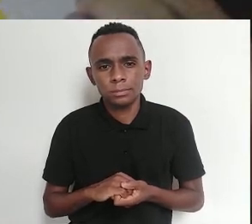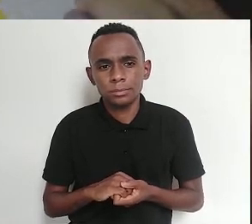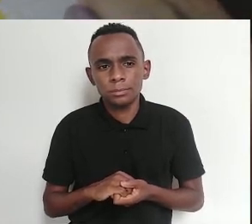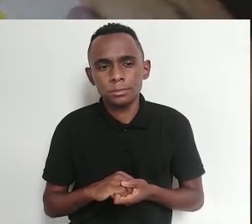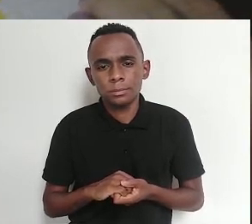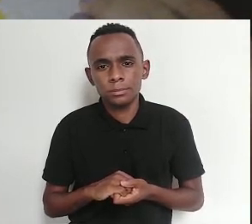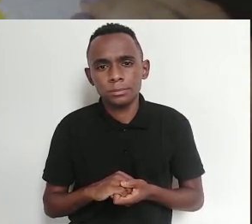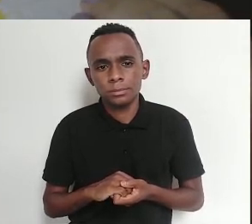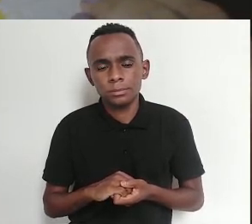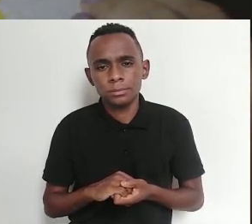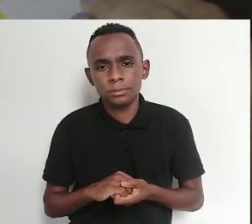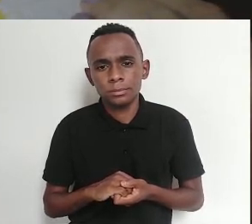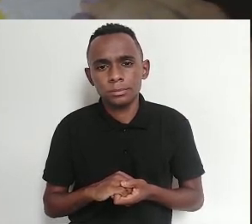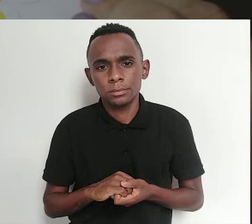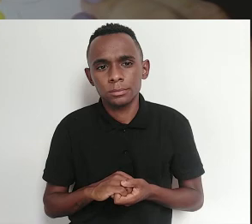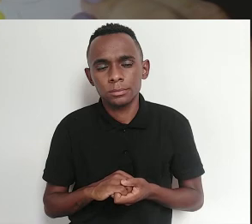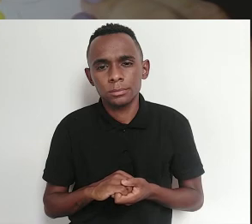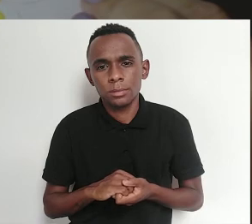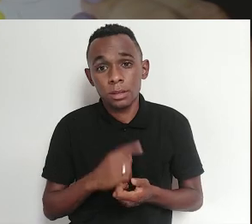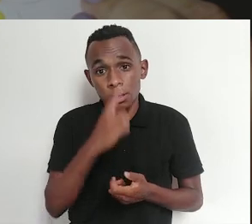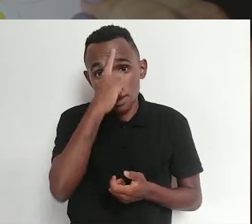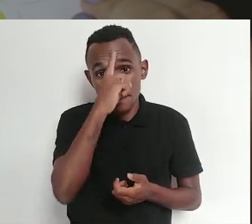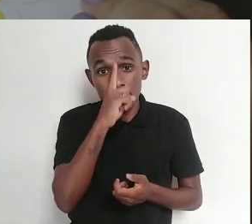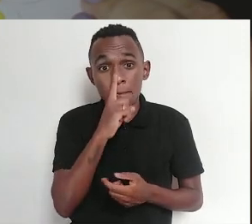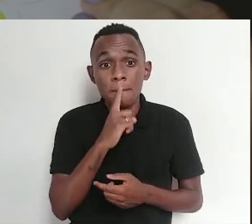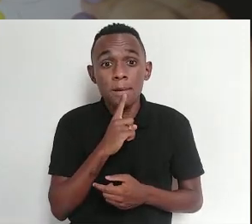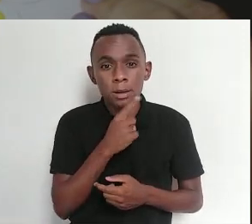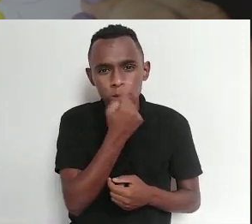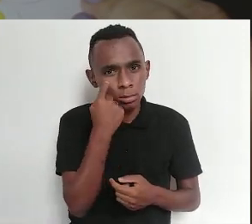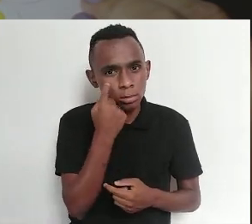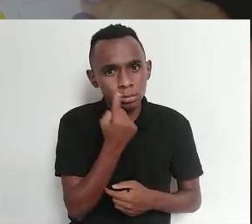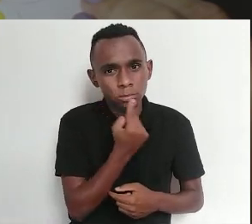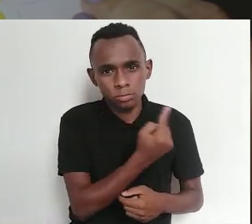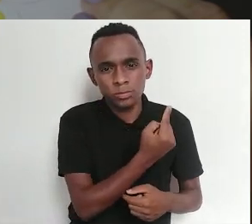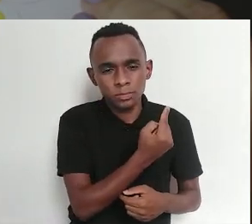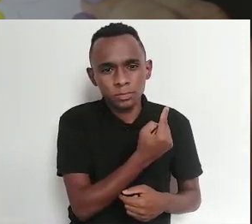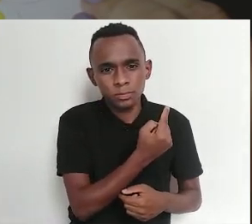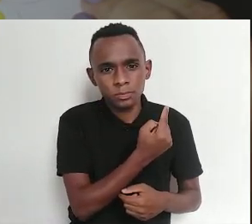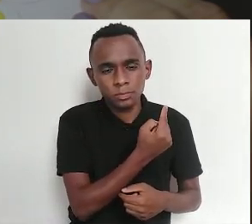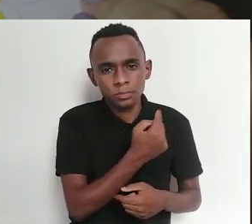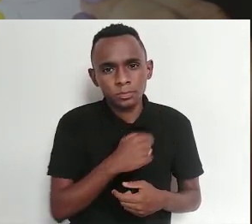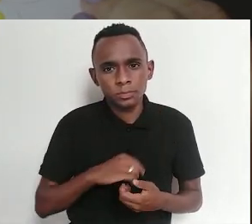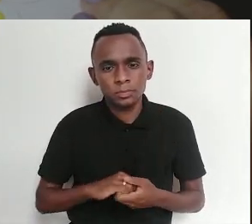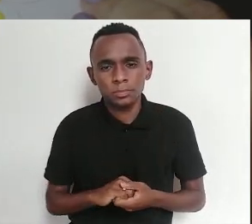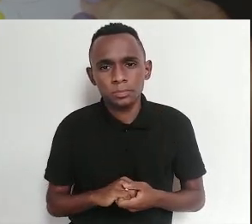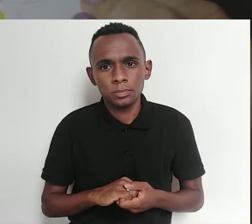Aqui nesses espirais amarelos, eu vou passar um pouco de verde.